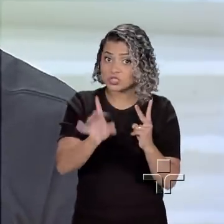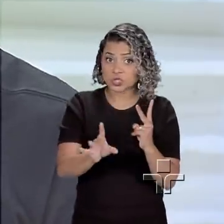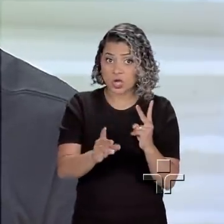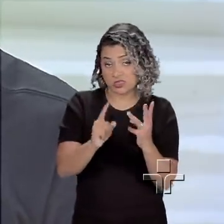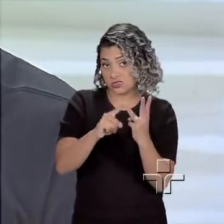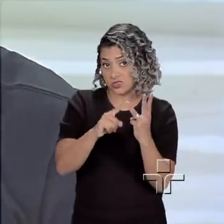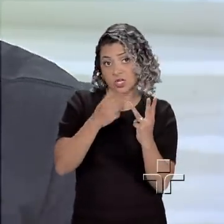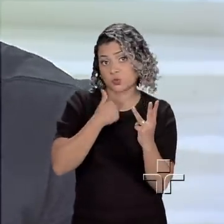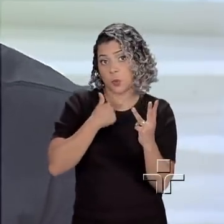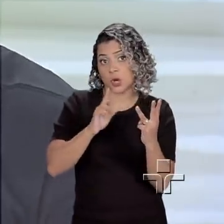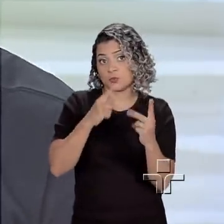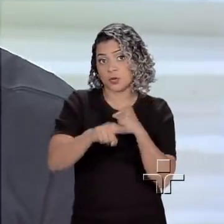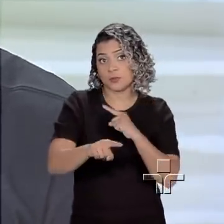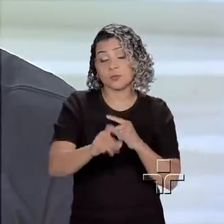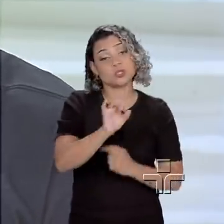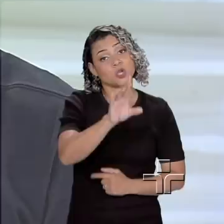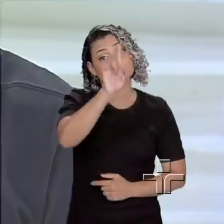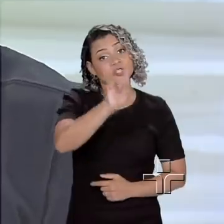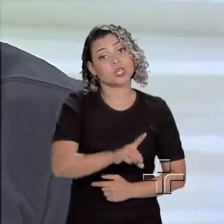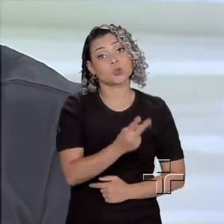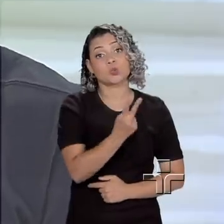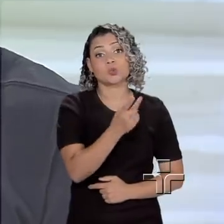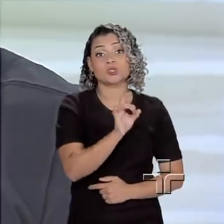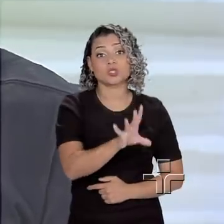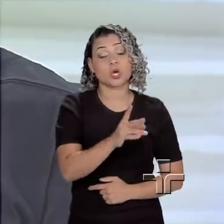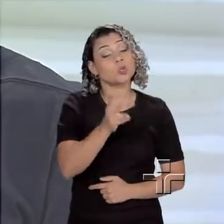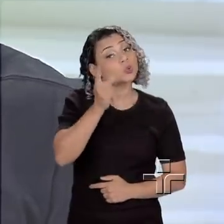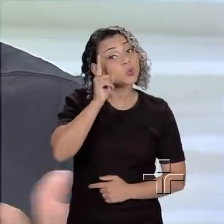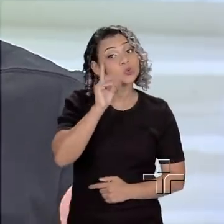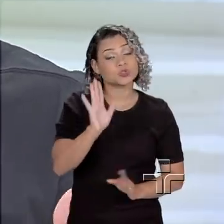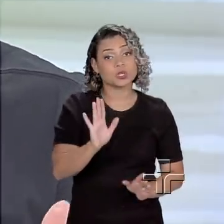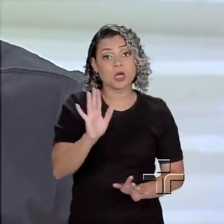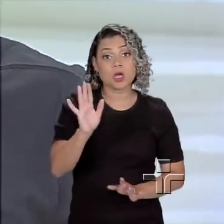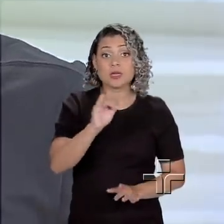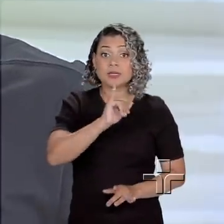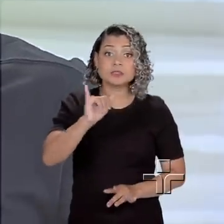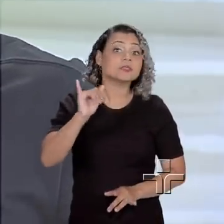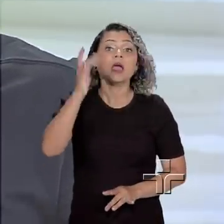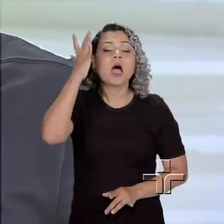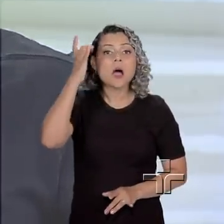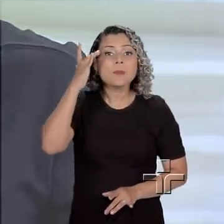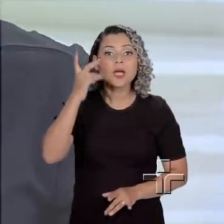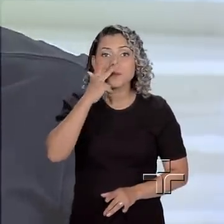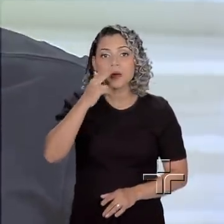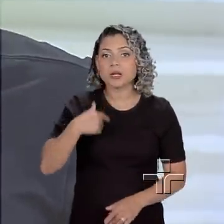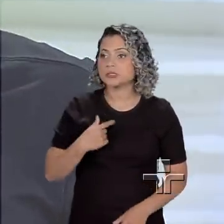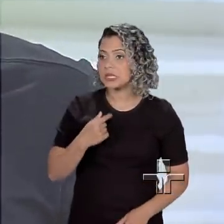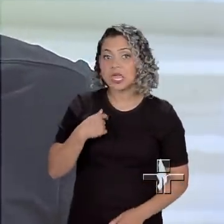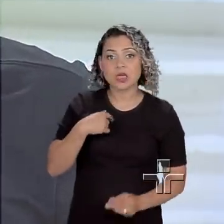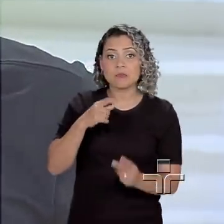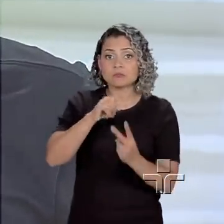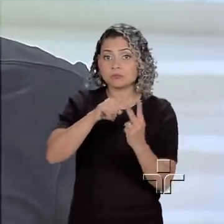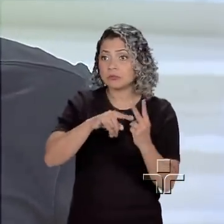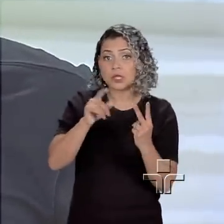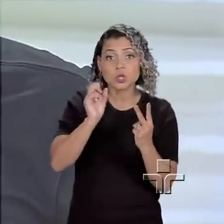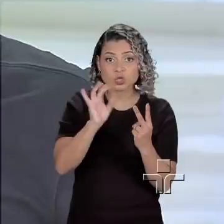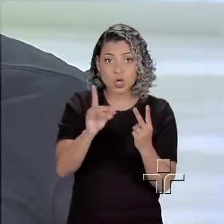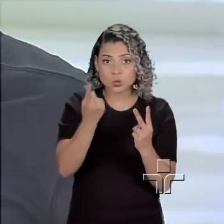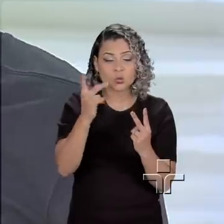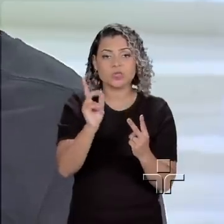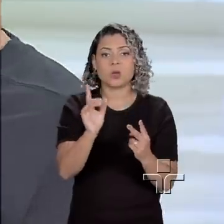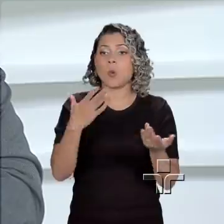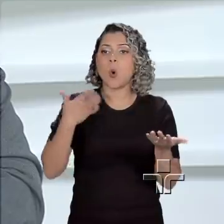terceira cerveja, você só tem direito a 2 cervejas por dia, e amanhã, se um sensor qualquer acordar de mau humor, eu não posso tomar nada. Mas